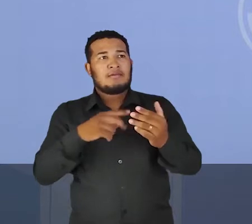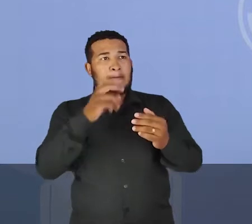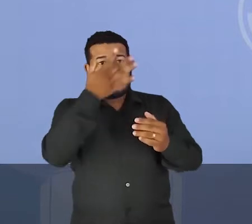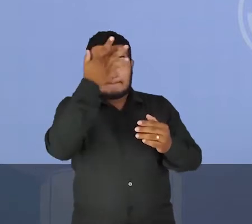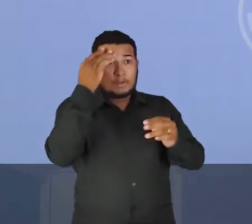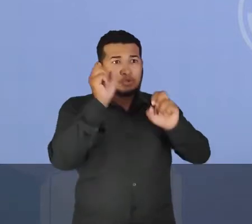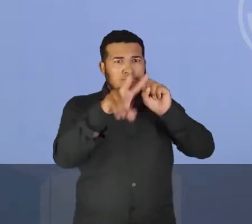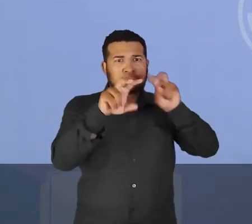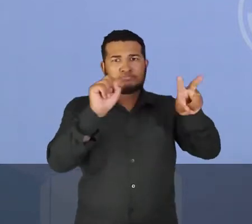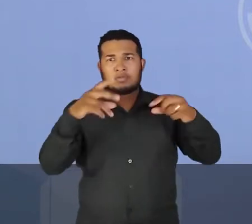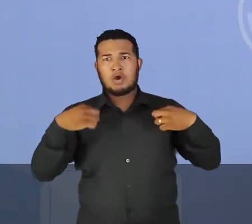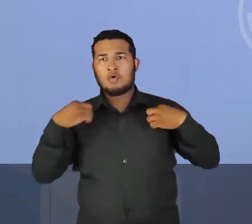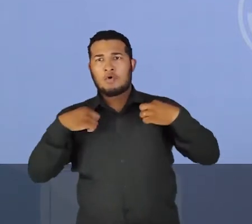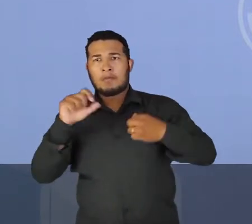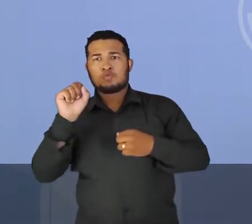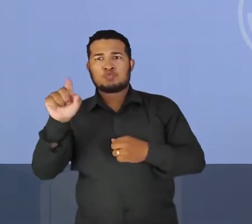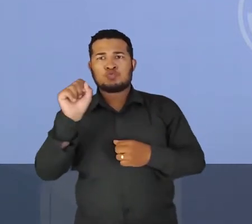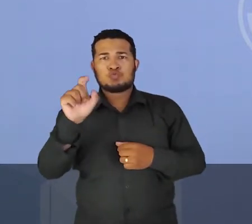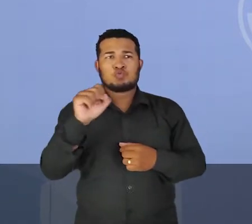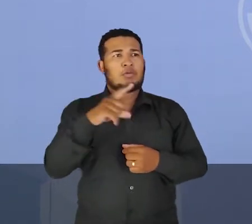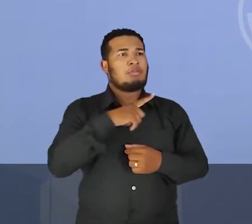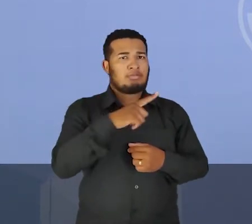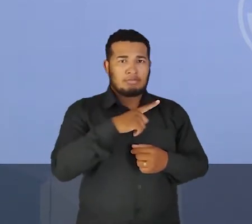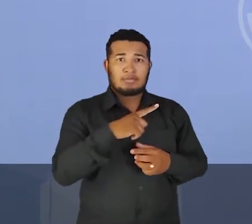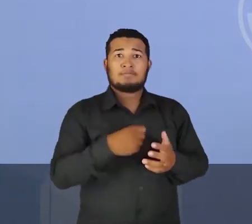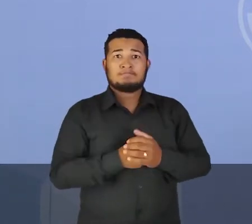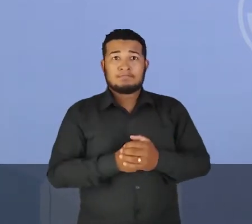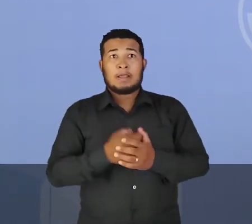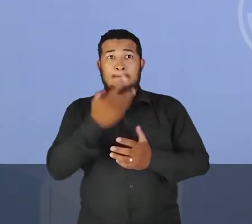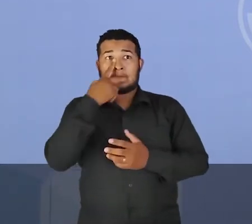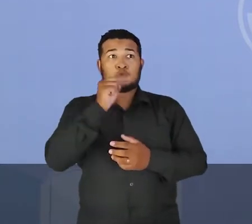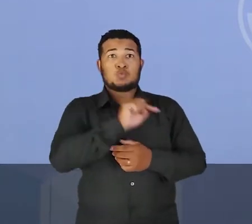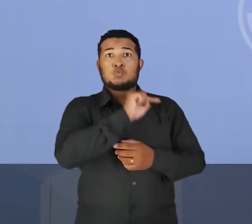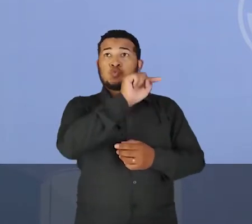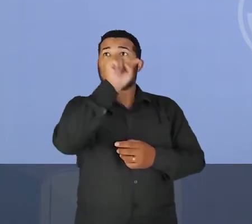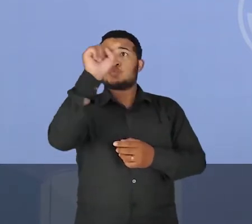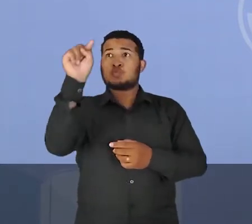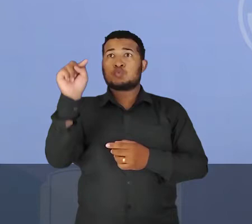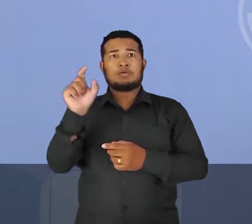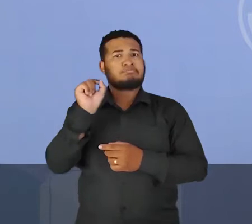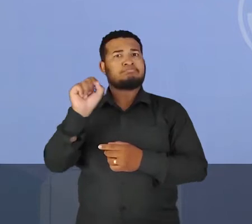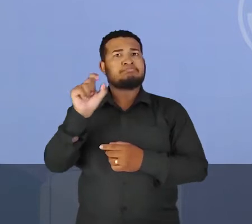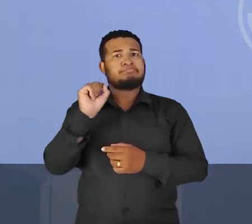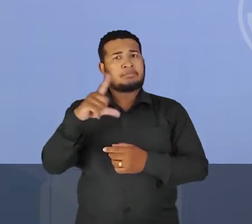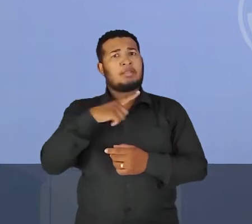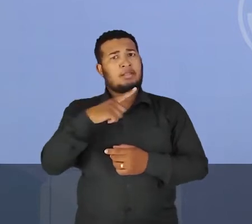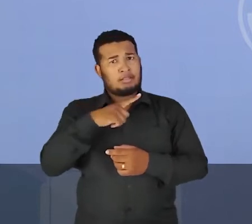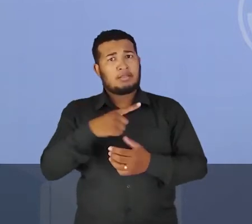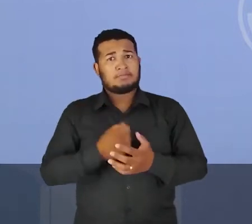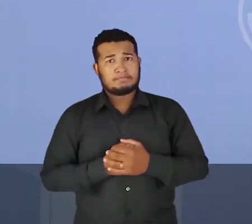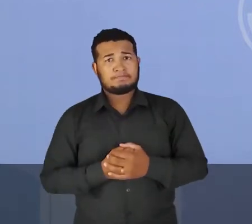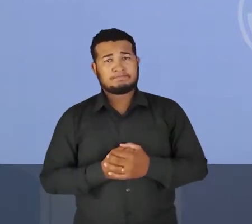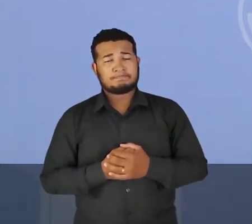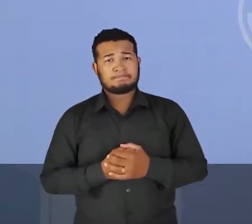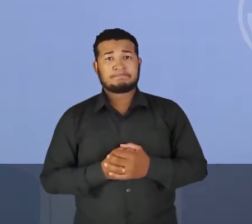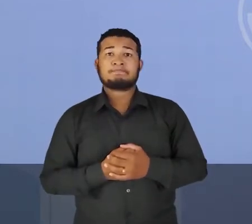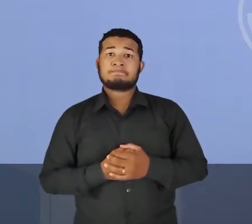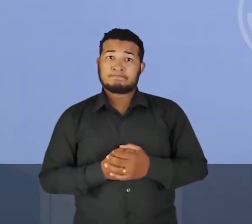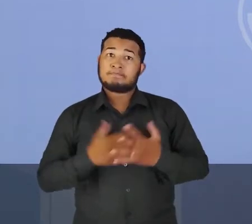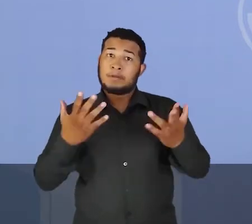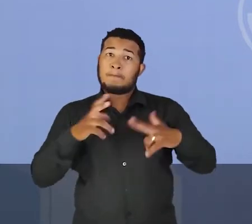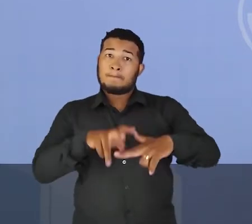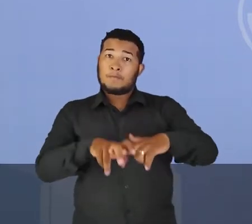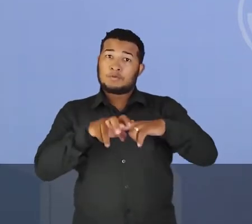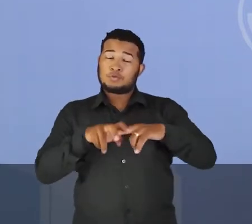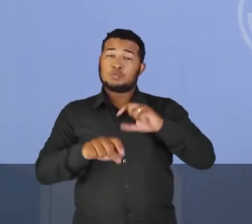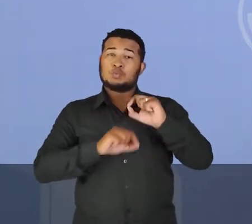azul, você continua vendo o azul em todos os lugares onde as outras cores também estão. Então, nesse